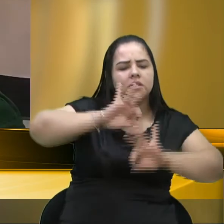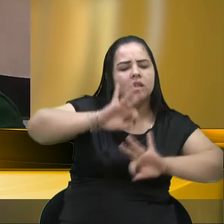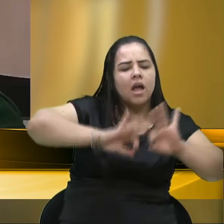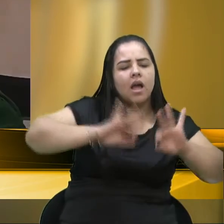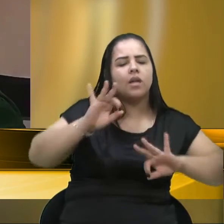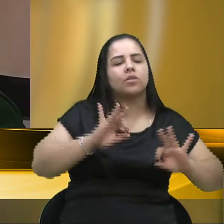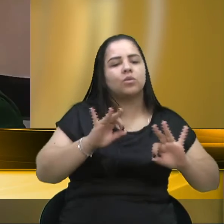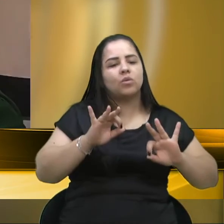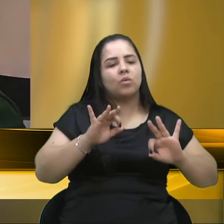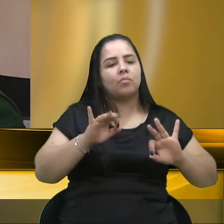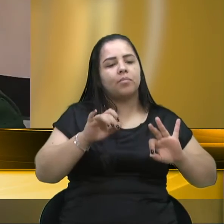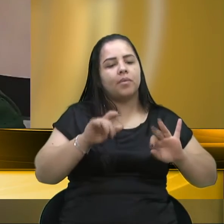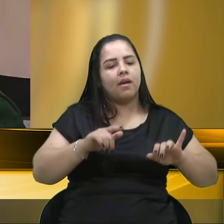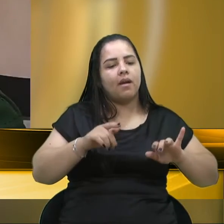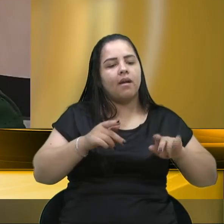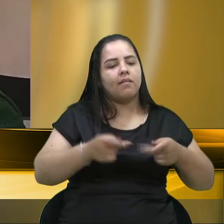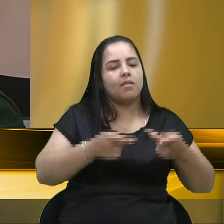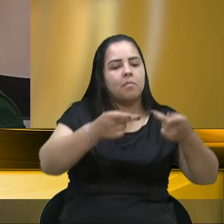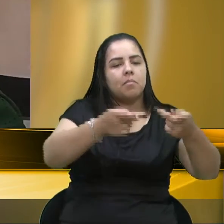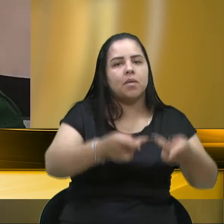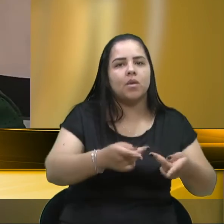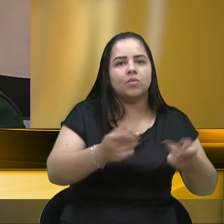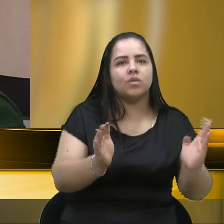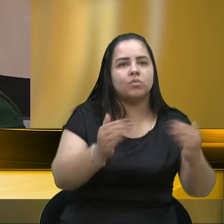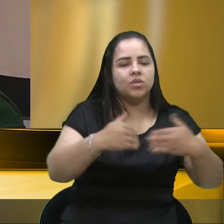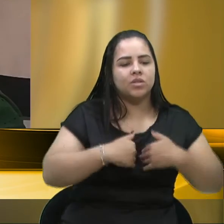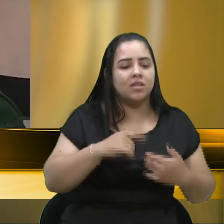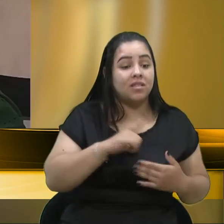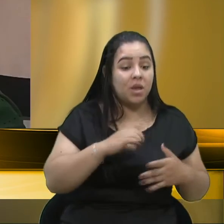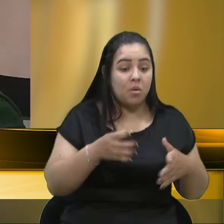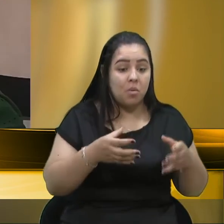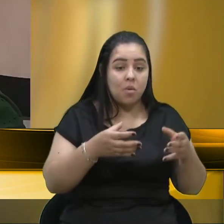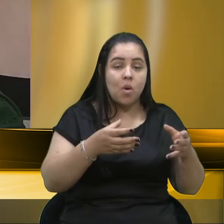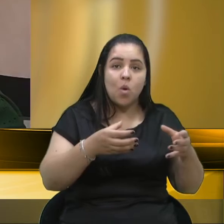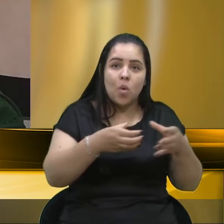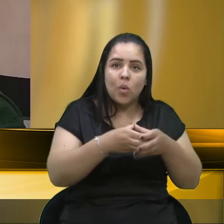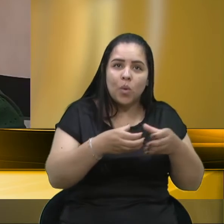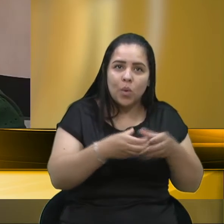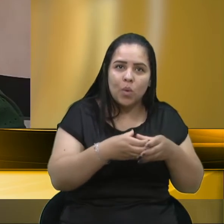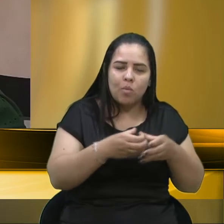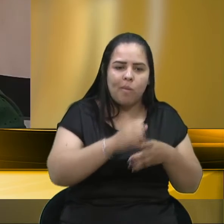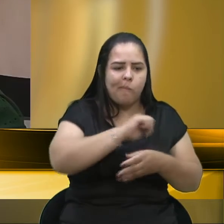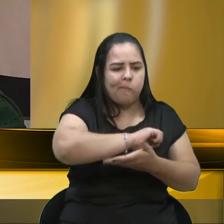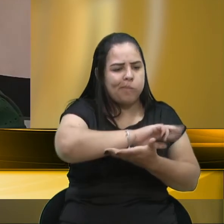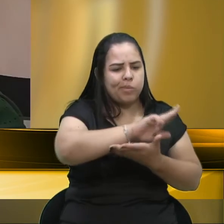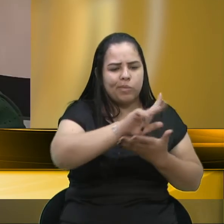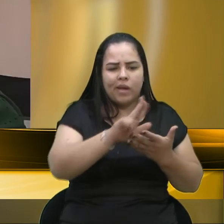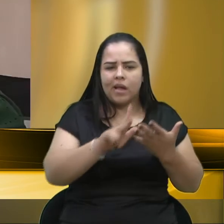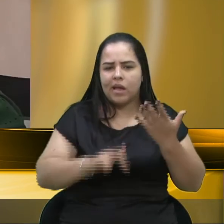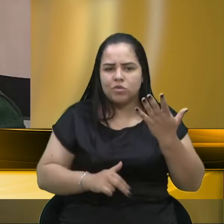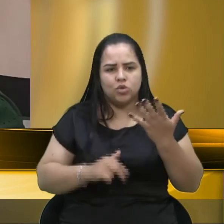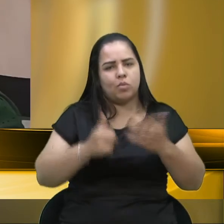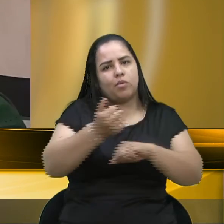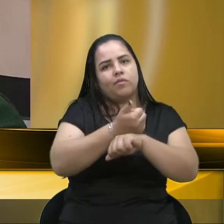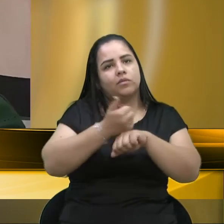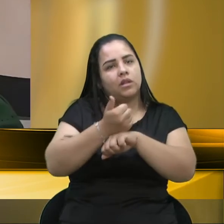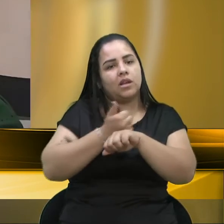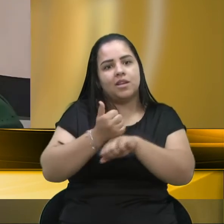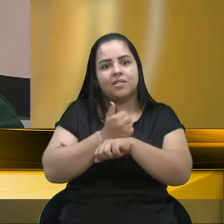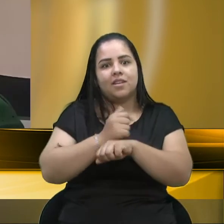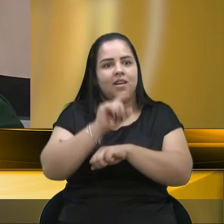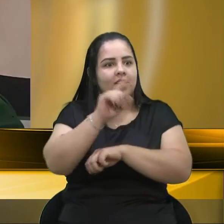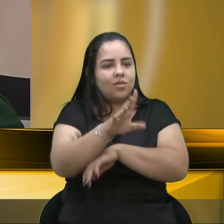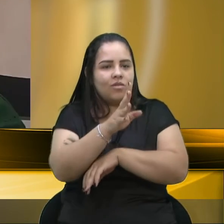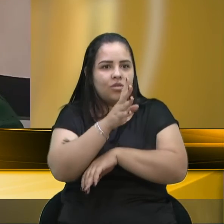temos, como falei, né, uma equipe multidisciplinar fazendo os atendimentos, e é um local que encanta, né? Muitas vezes a